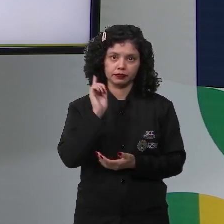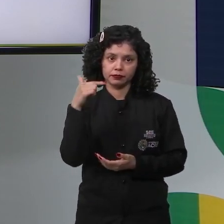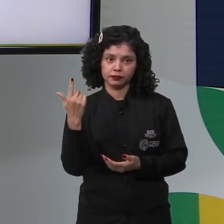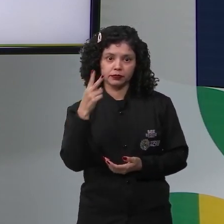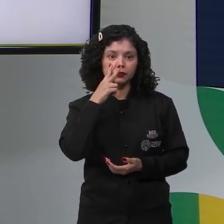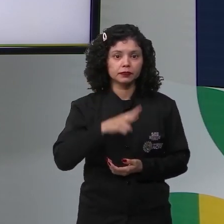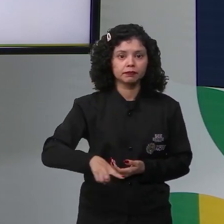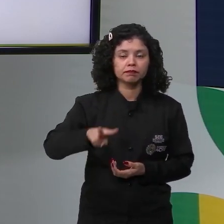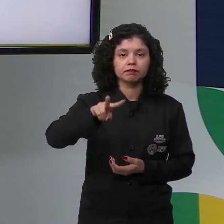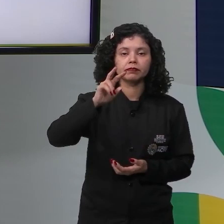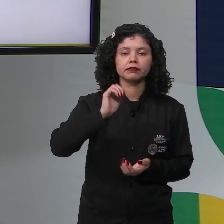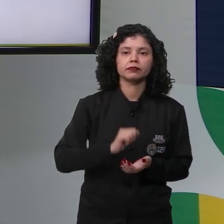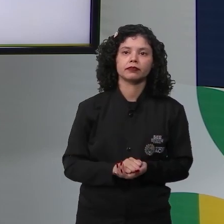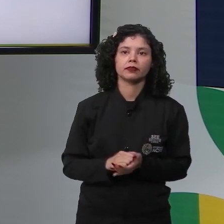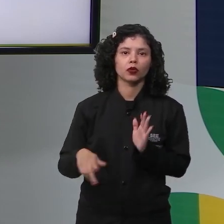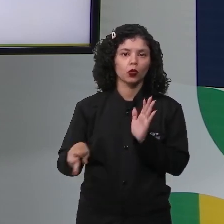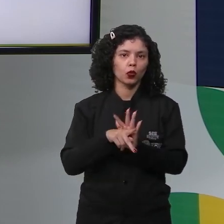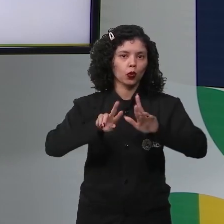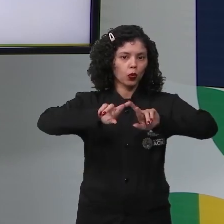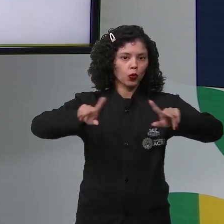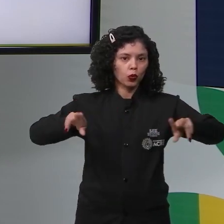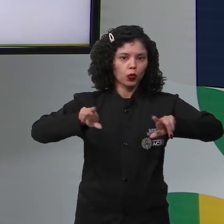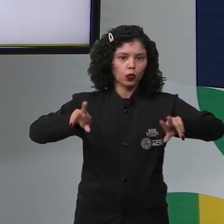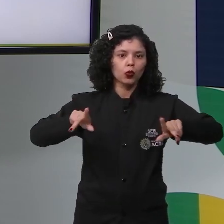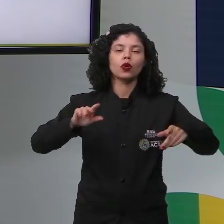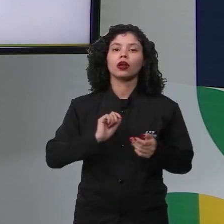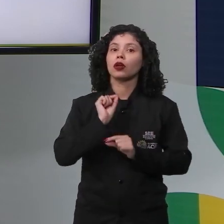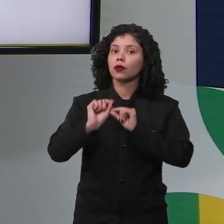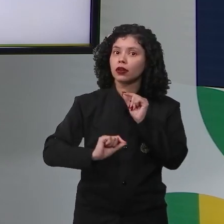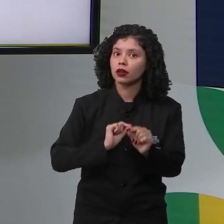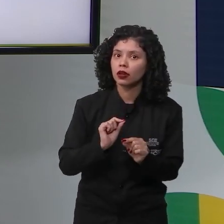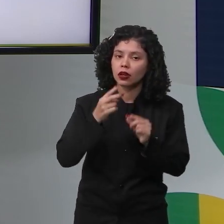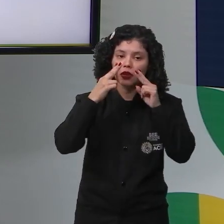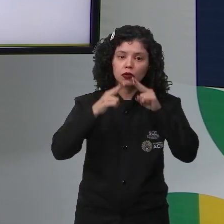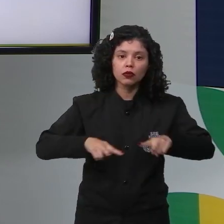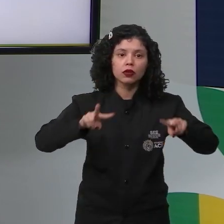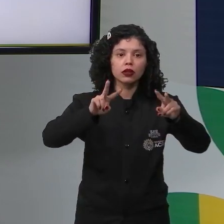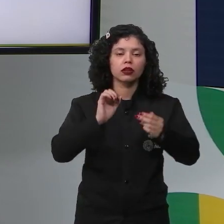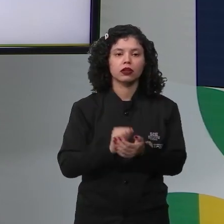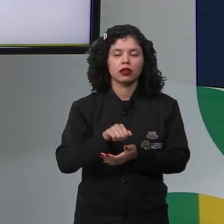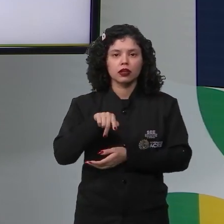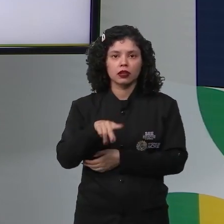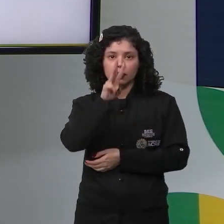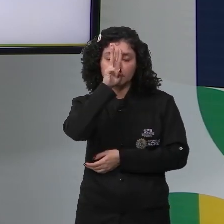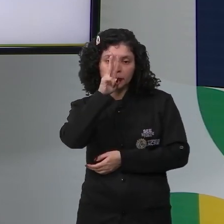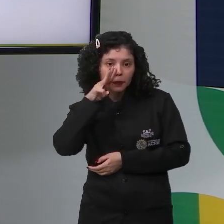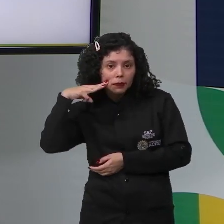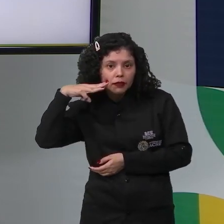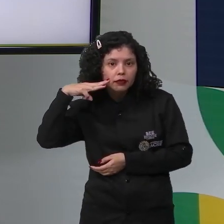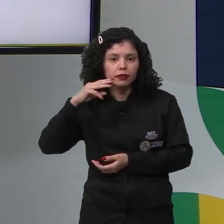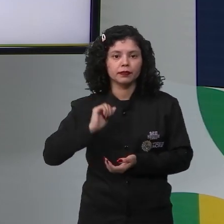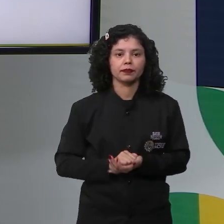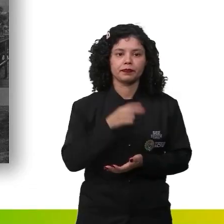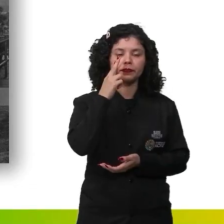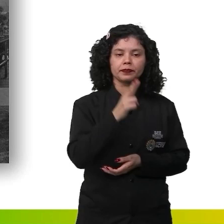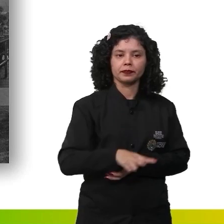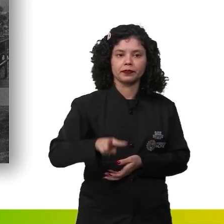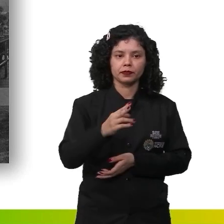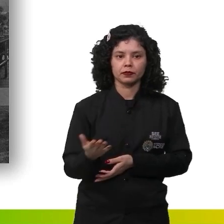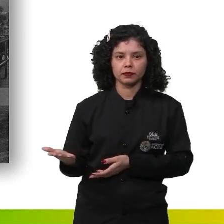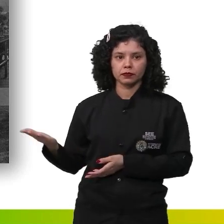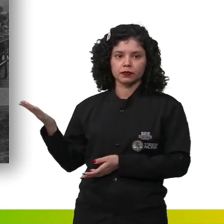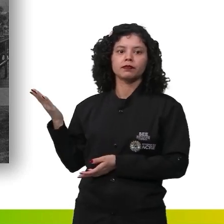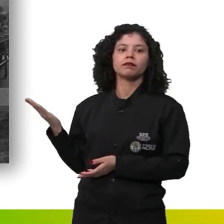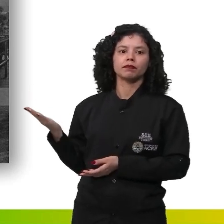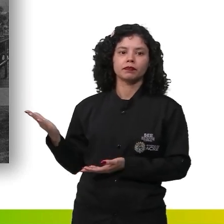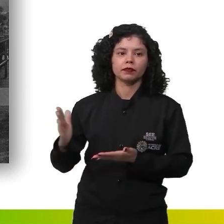outra visão absolutamente contrária, que é a visão de Karl Marx. Então vamos visualizar a imagem